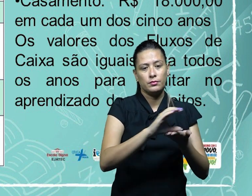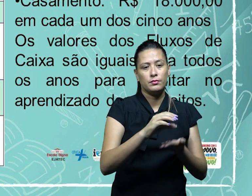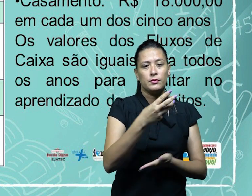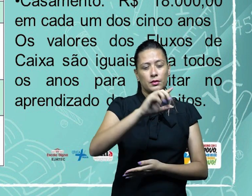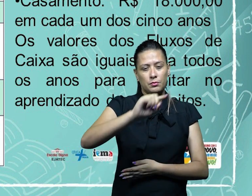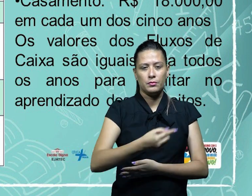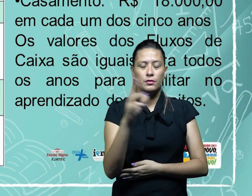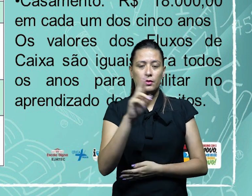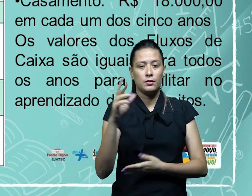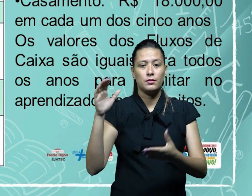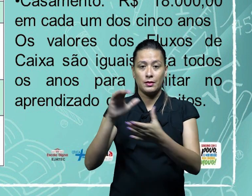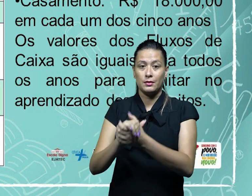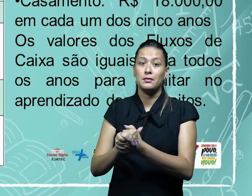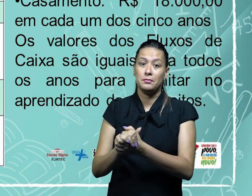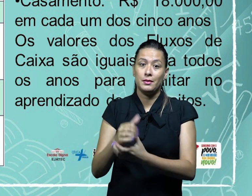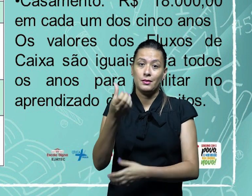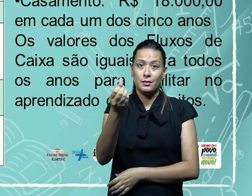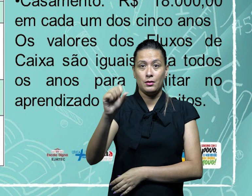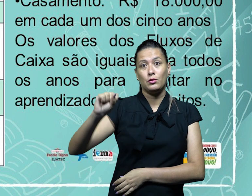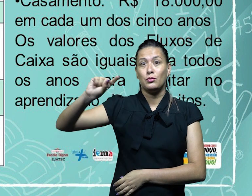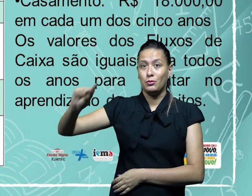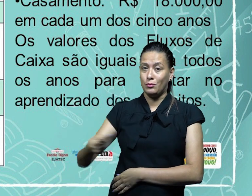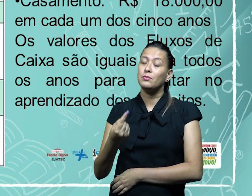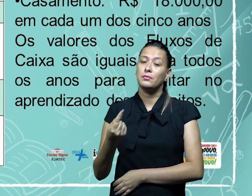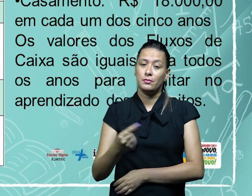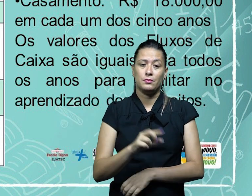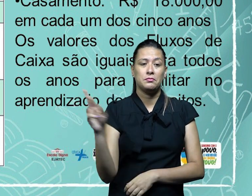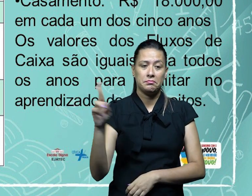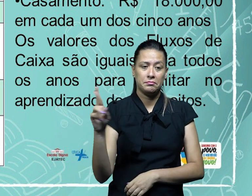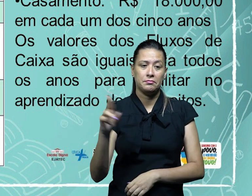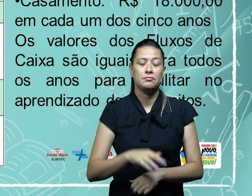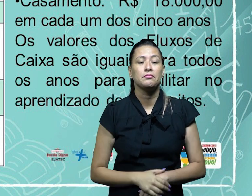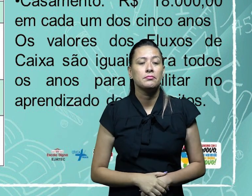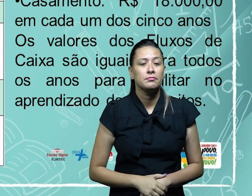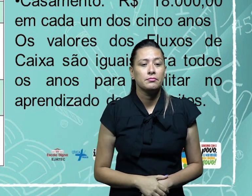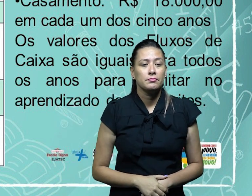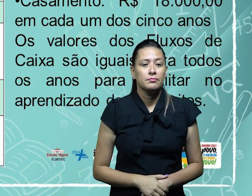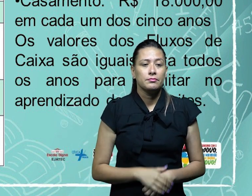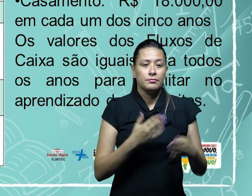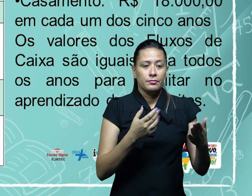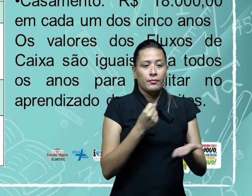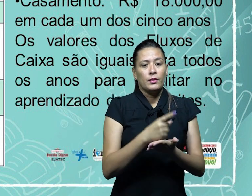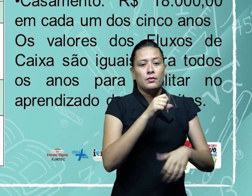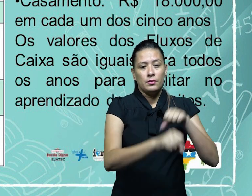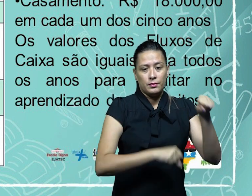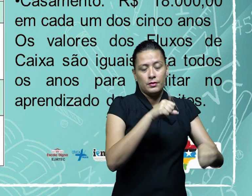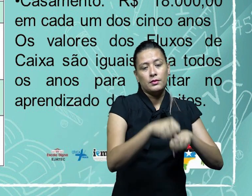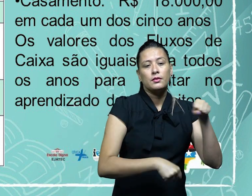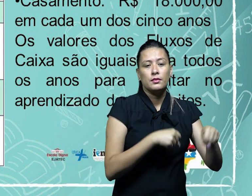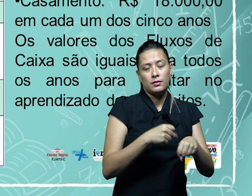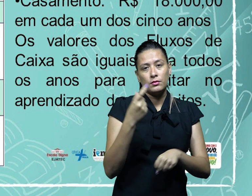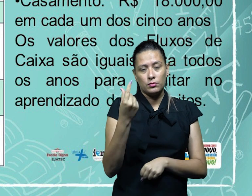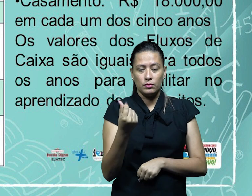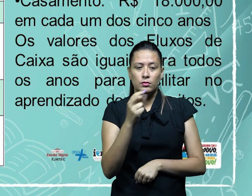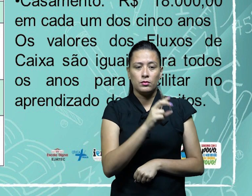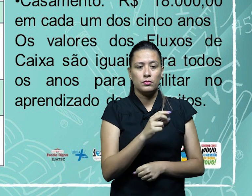tênis apropriado, tá bom? Para poder fazer a utilização desse equipamento. Enquanto no casamento, ela vai ter o gasto com a cerimônia de 5 mil